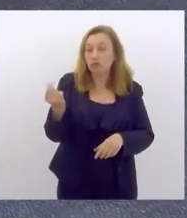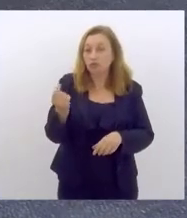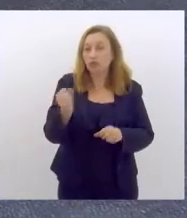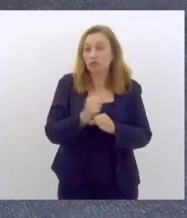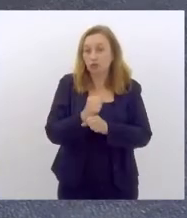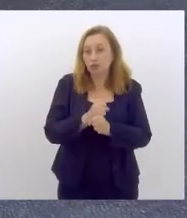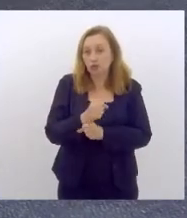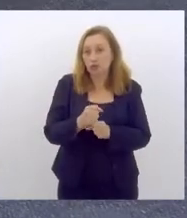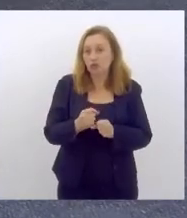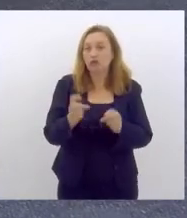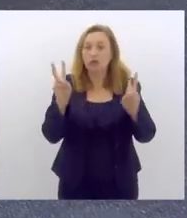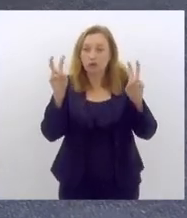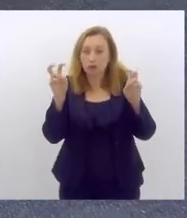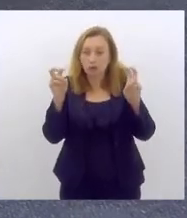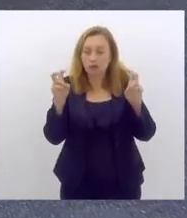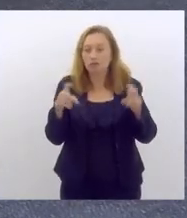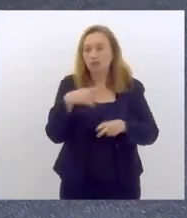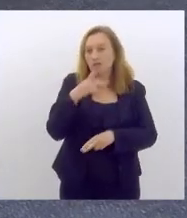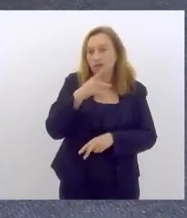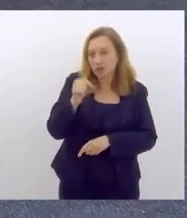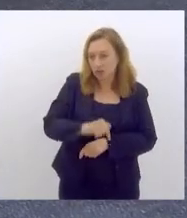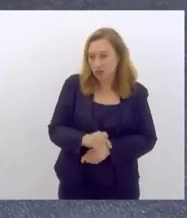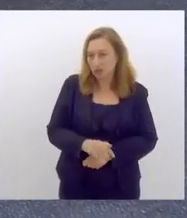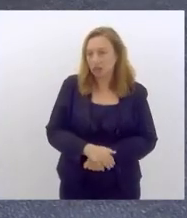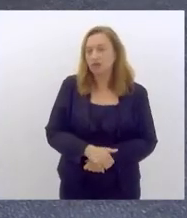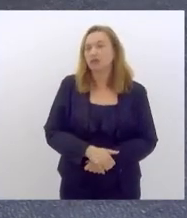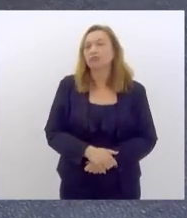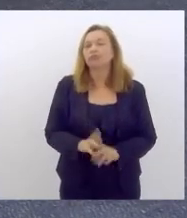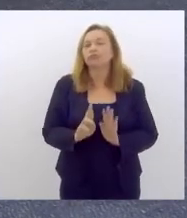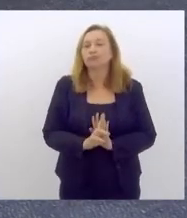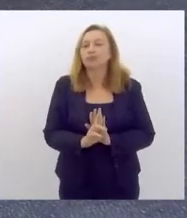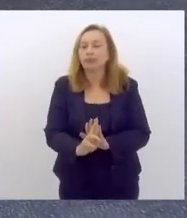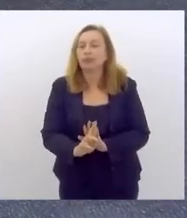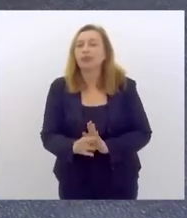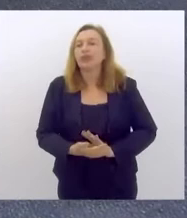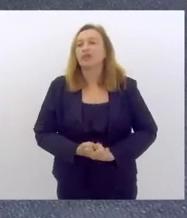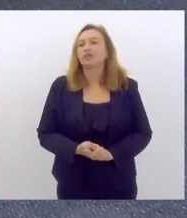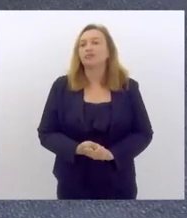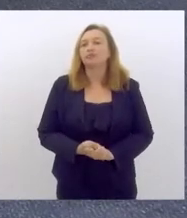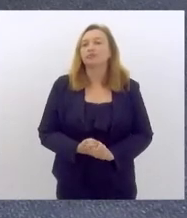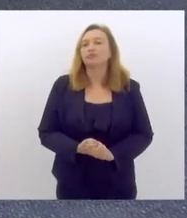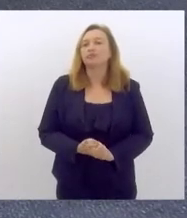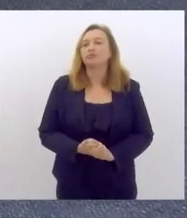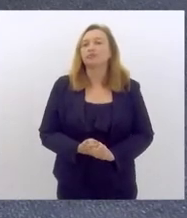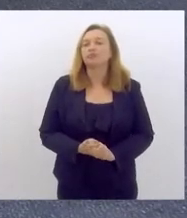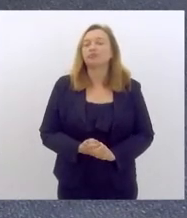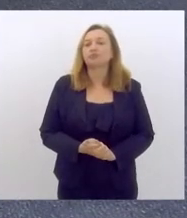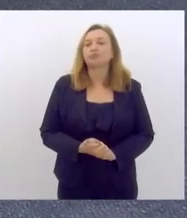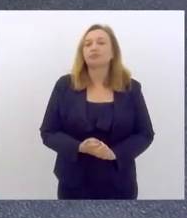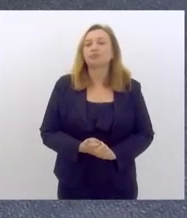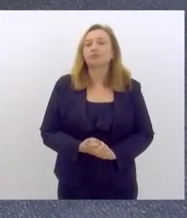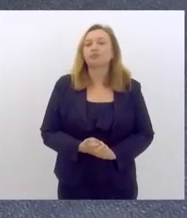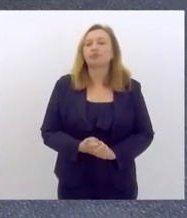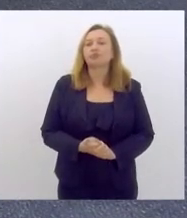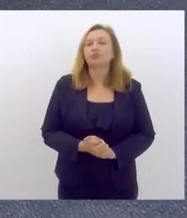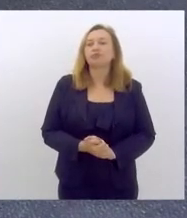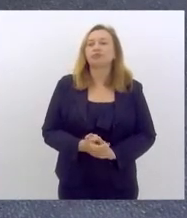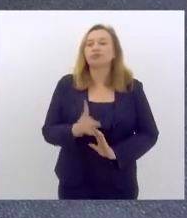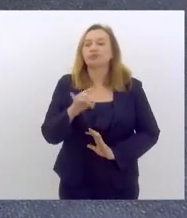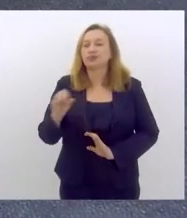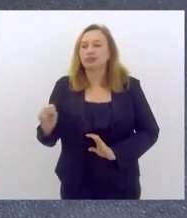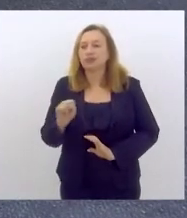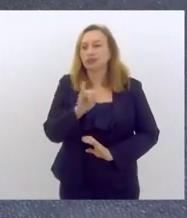que é do tema que vamos estar tratando aqui, no que se refere, né, à aplicação dos índices do